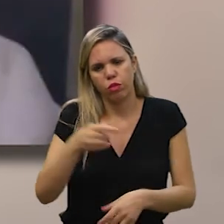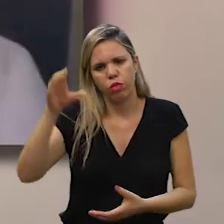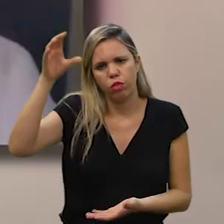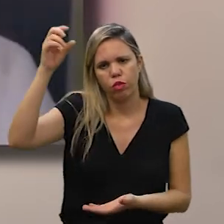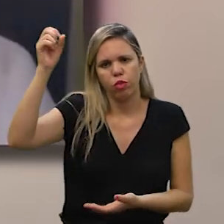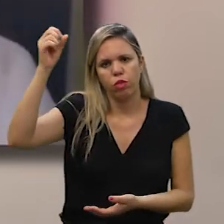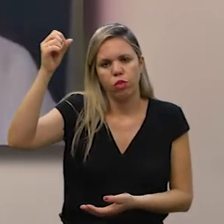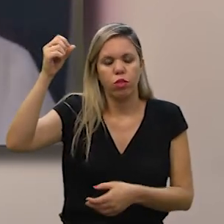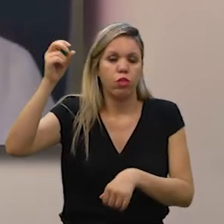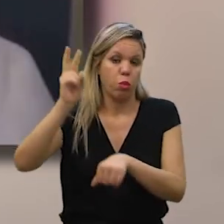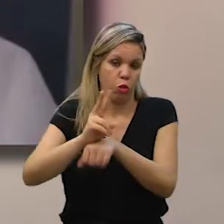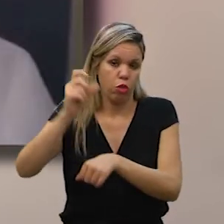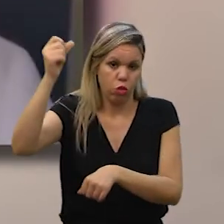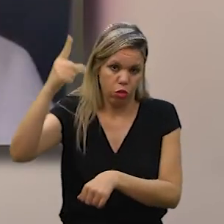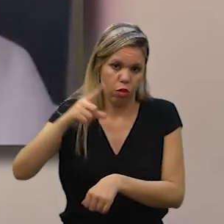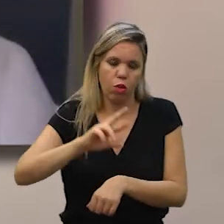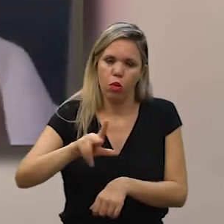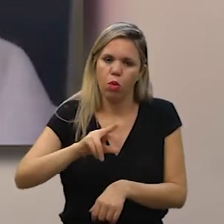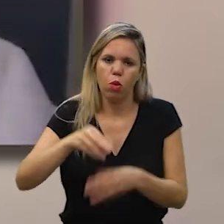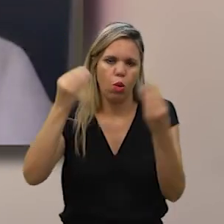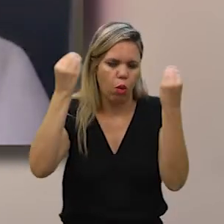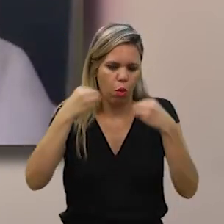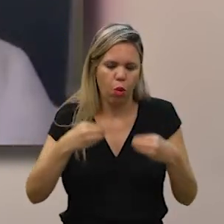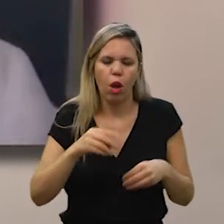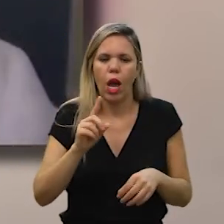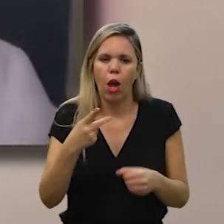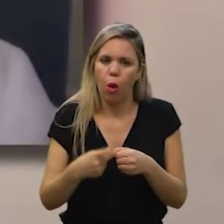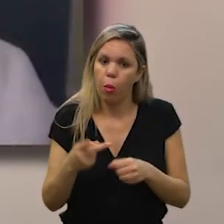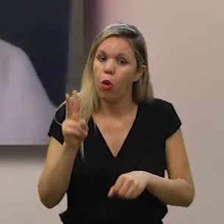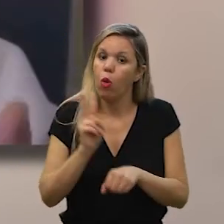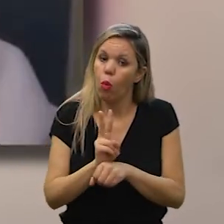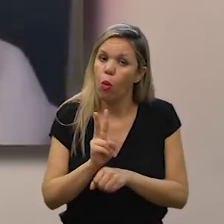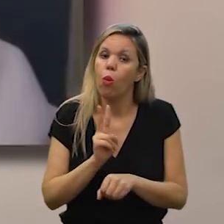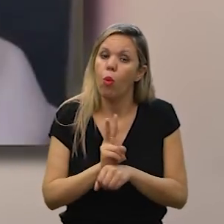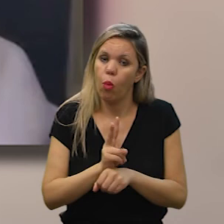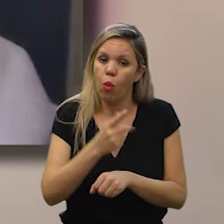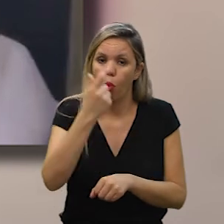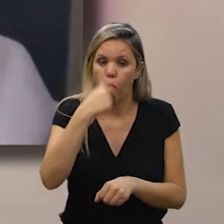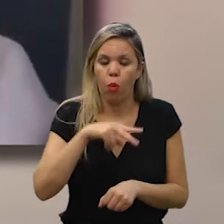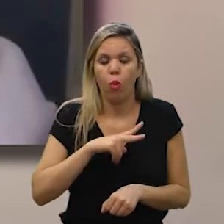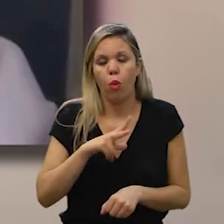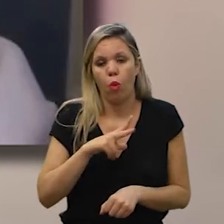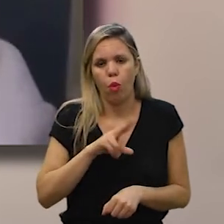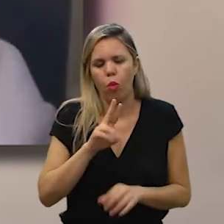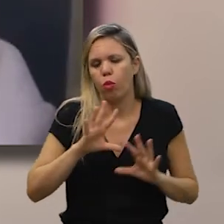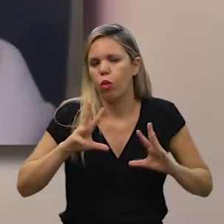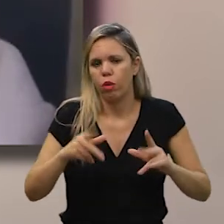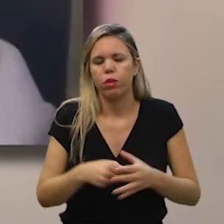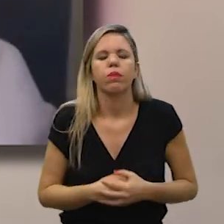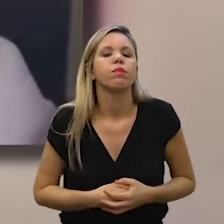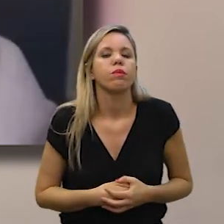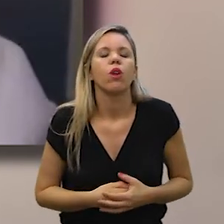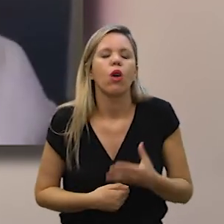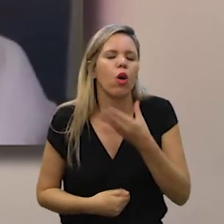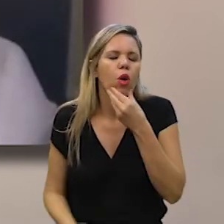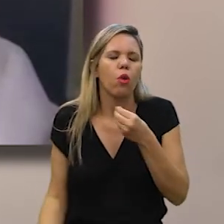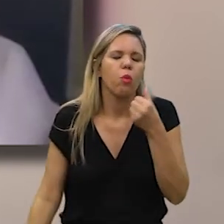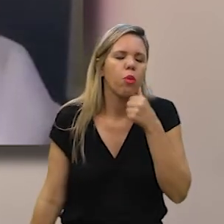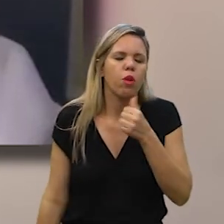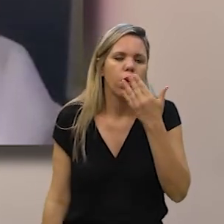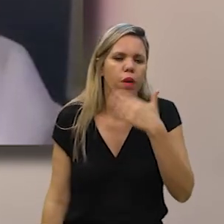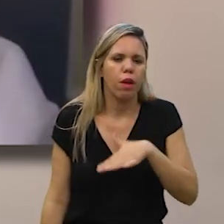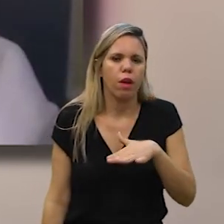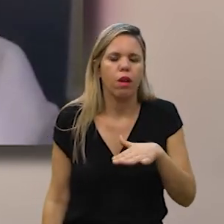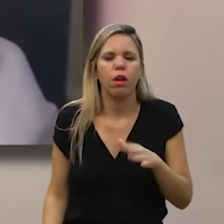filtro solar não é cosmético, é um produto de cuidado pessoal e tem que ser usado por todo mundo. Homens,